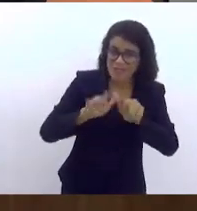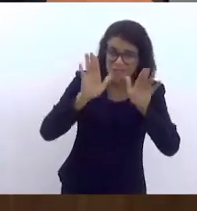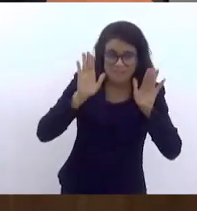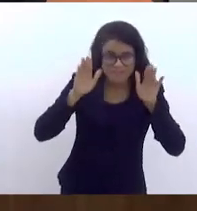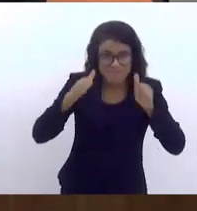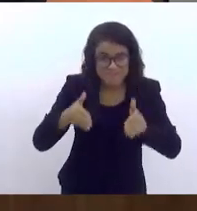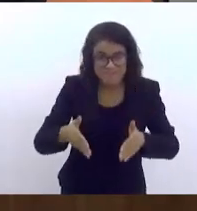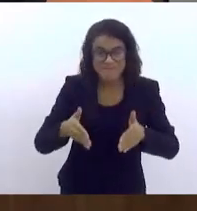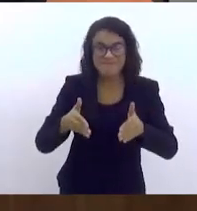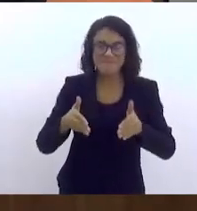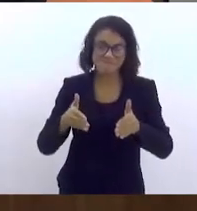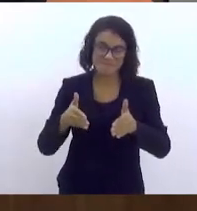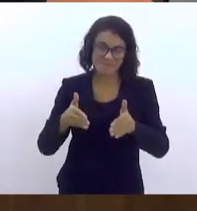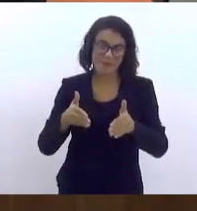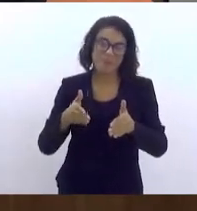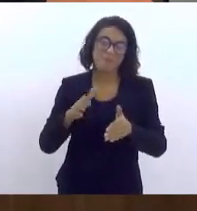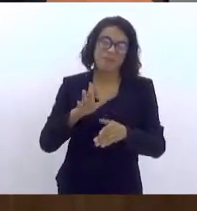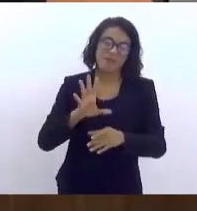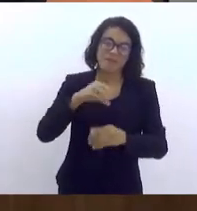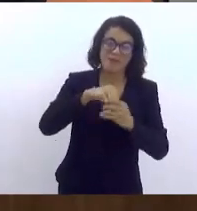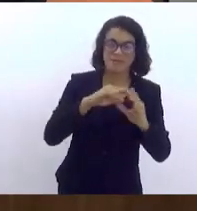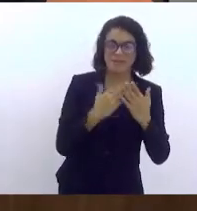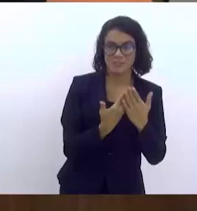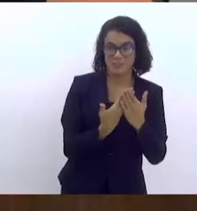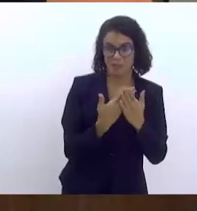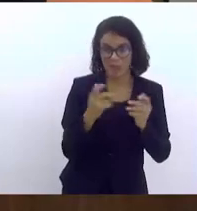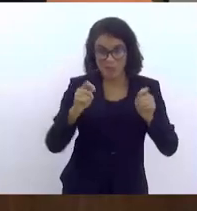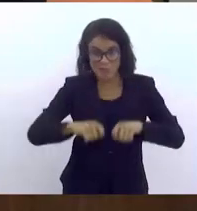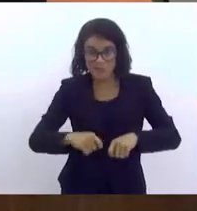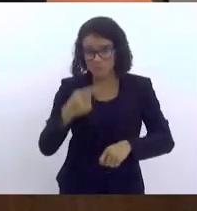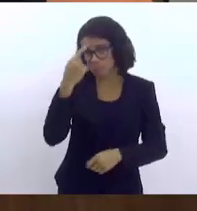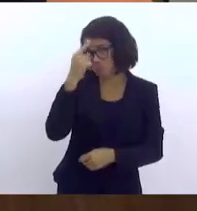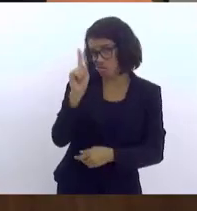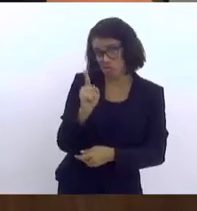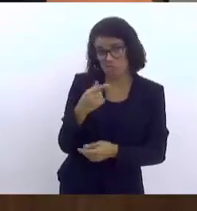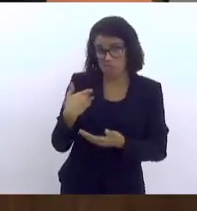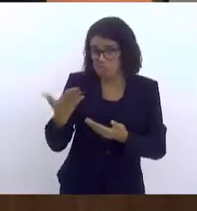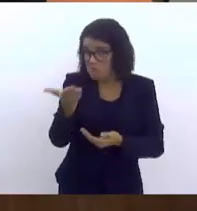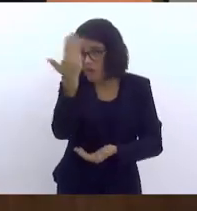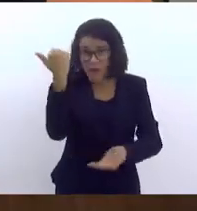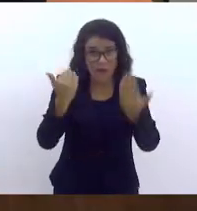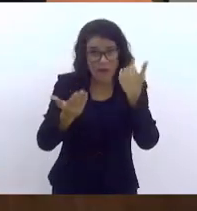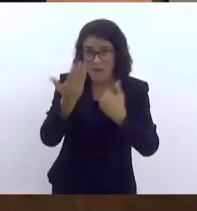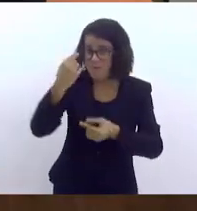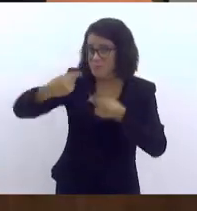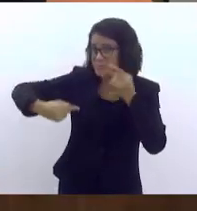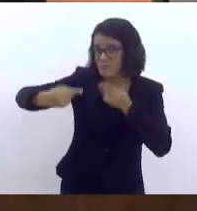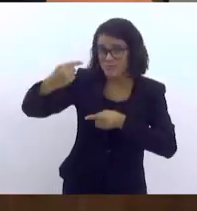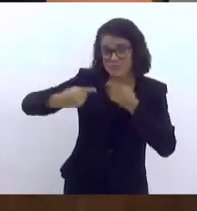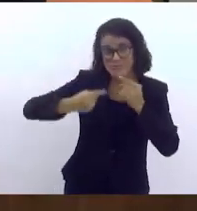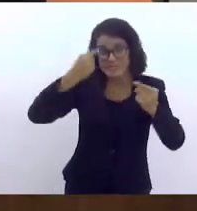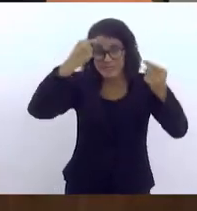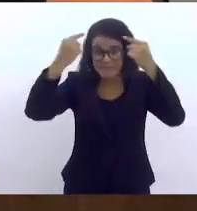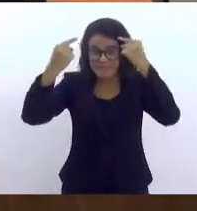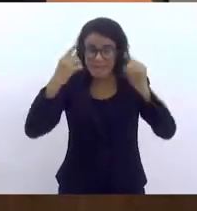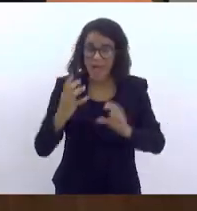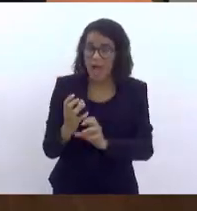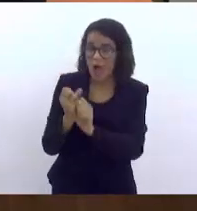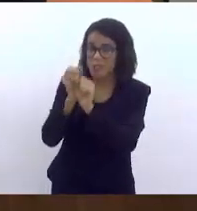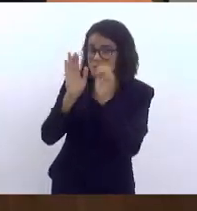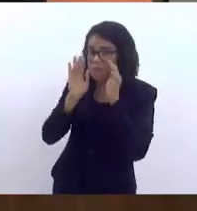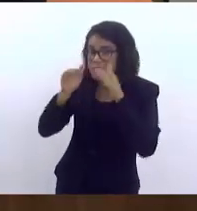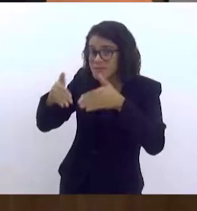para páginas de escolas é possível não sei vamos discutir vamos conduzir podemos pensar em orçamentos